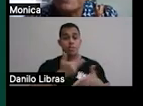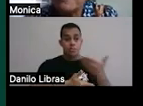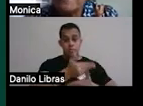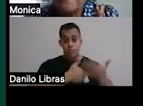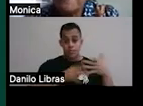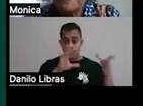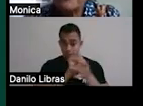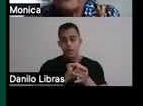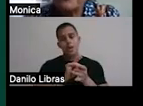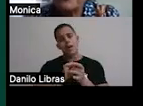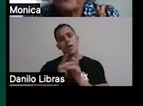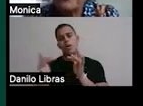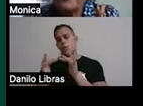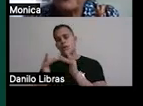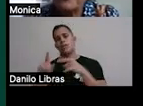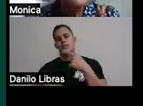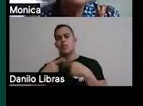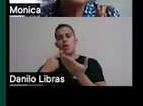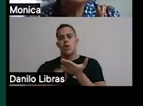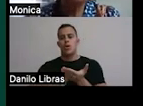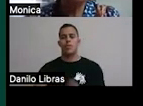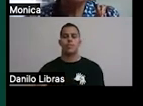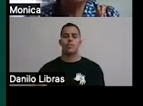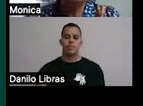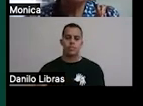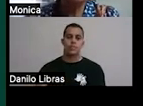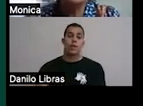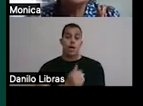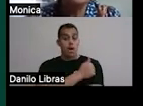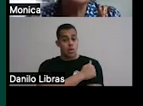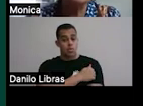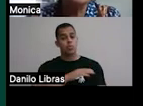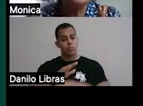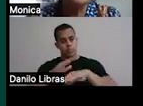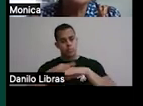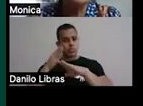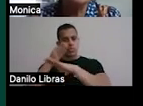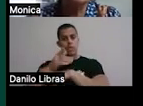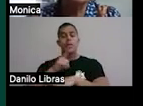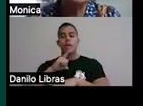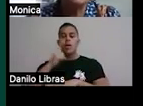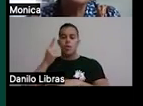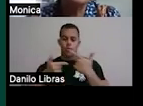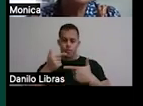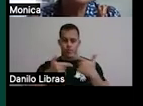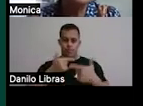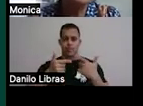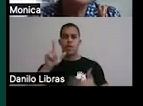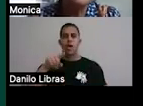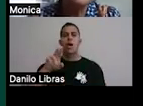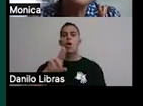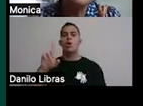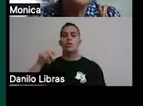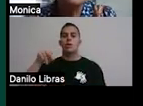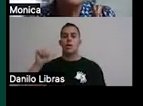combinar. Os alunos que vão. Então, por exemplo, você tem uma atividade que se chama DNA funcional, que é para ensinar